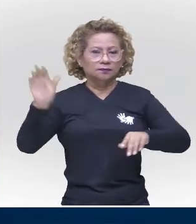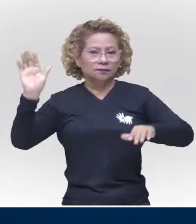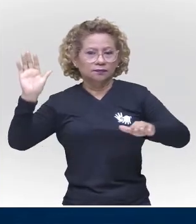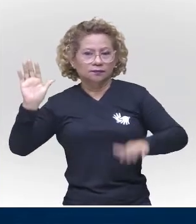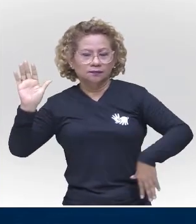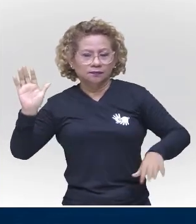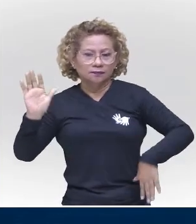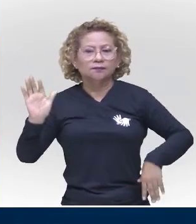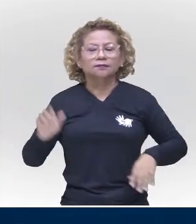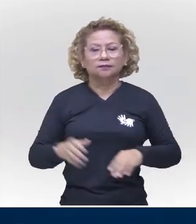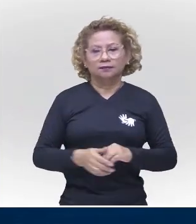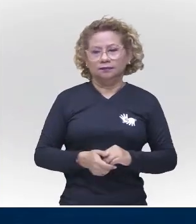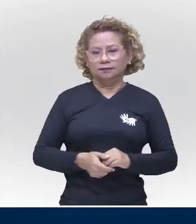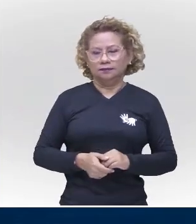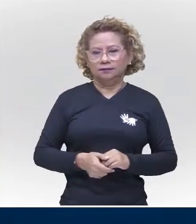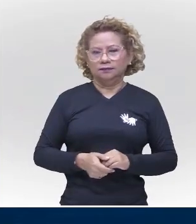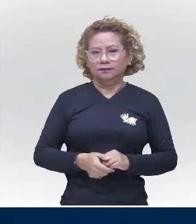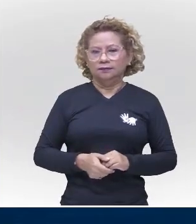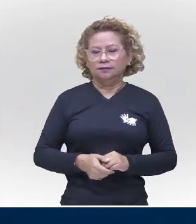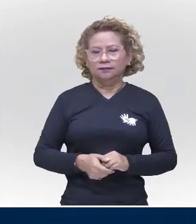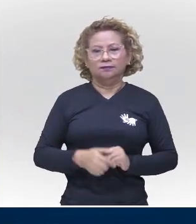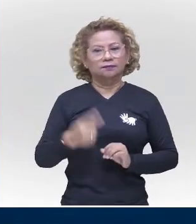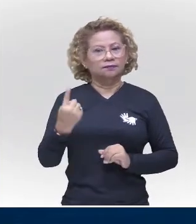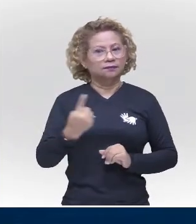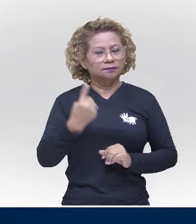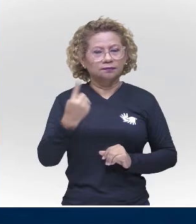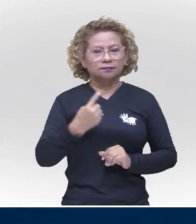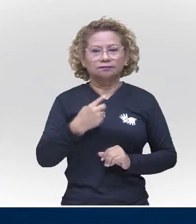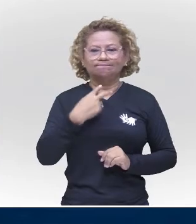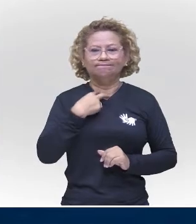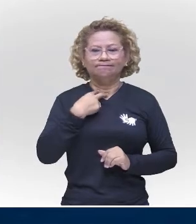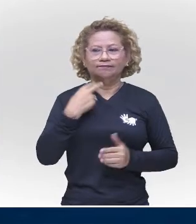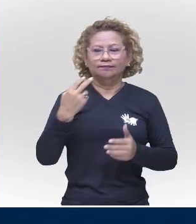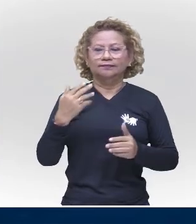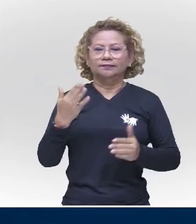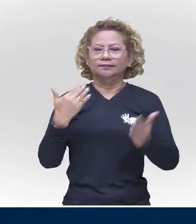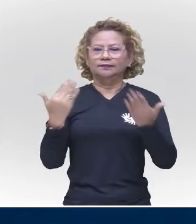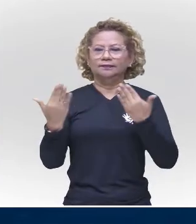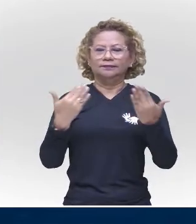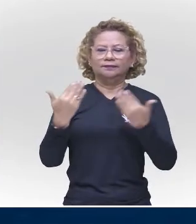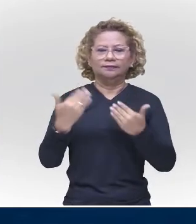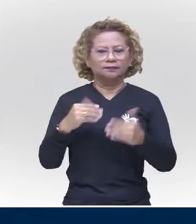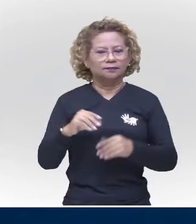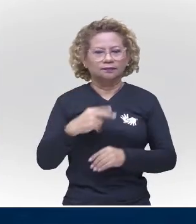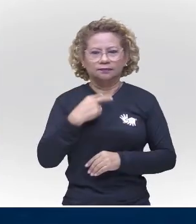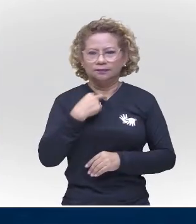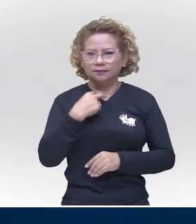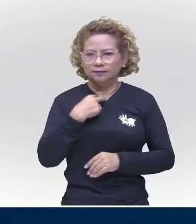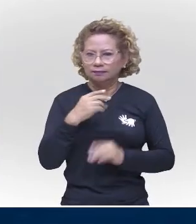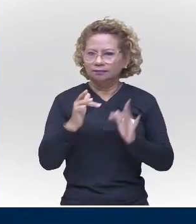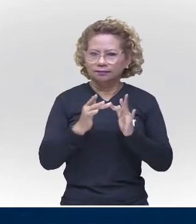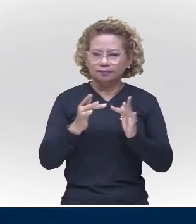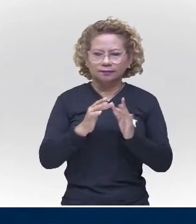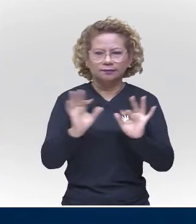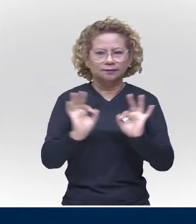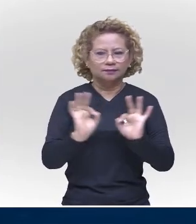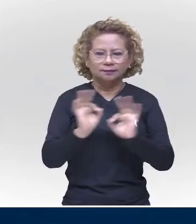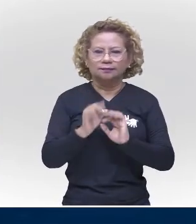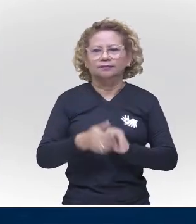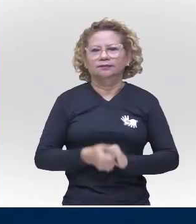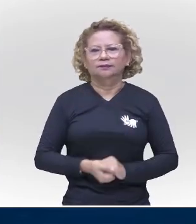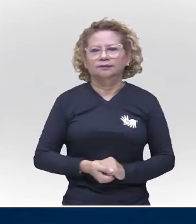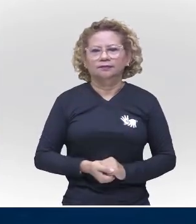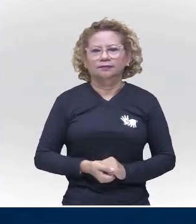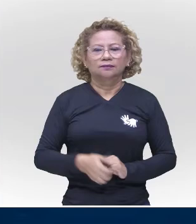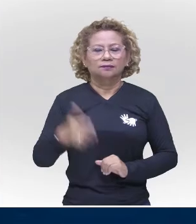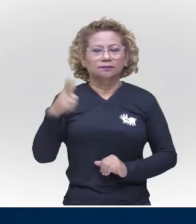adversário e eu nem interfiro na ação dele também, porque cada um vai estar aí na sua raia para fazer o seu melhor na prova. E